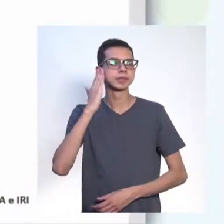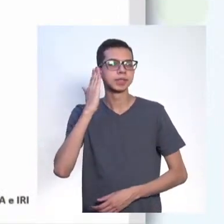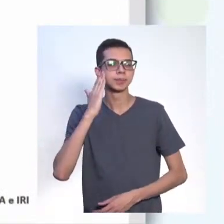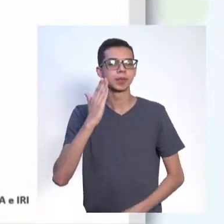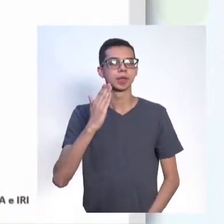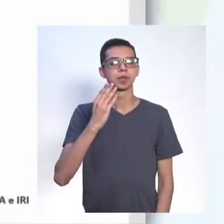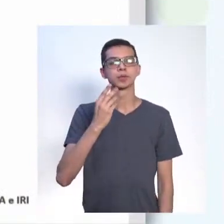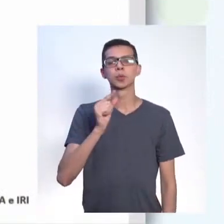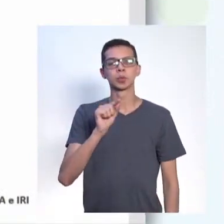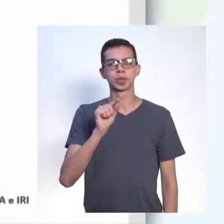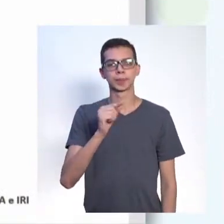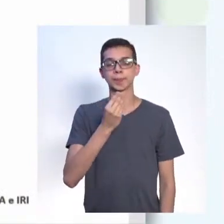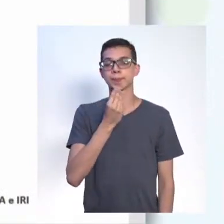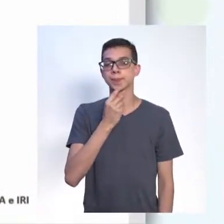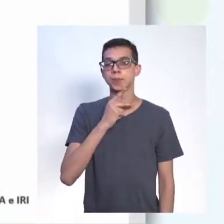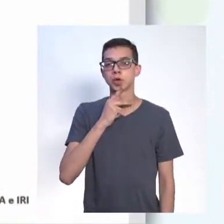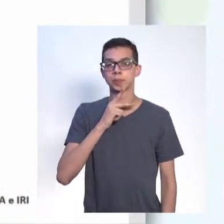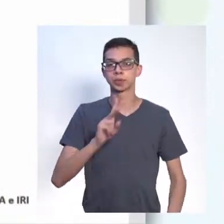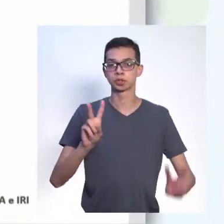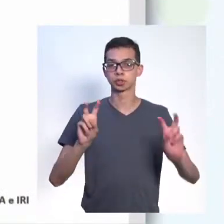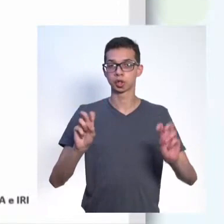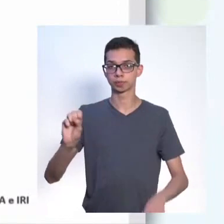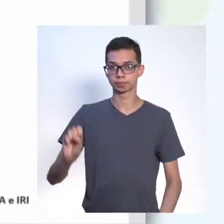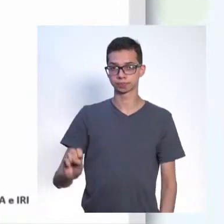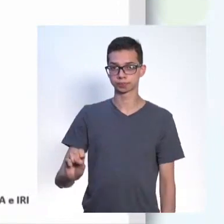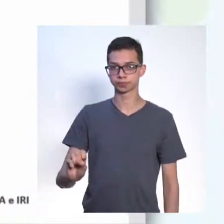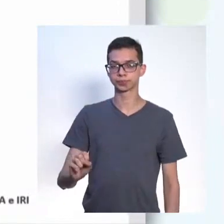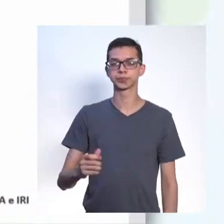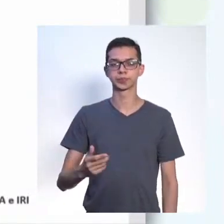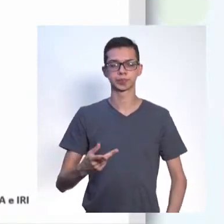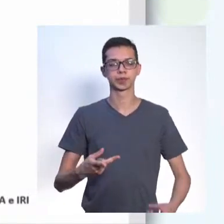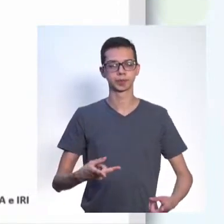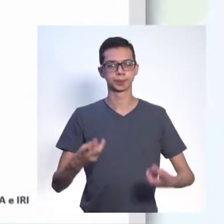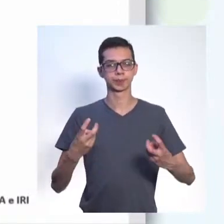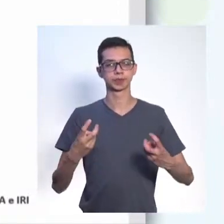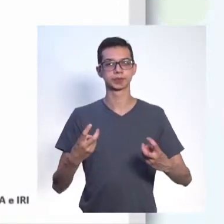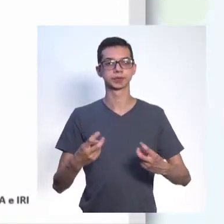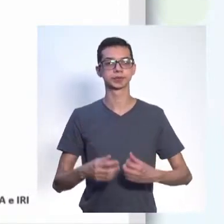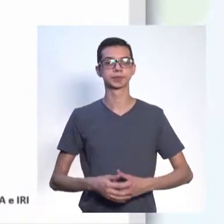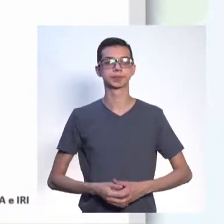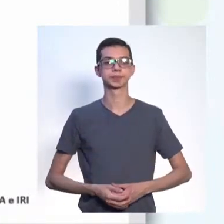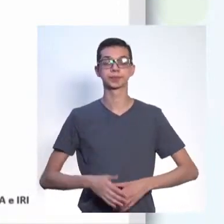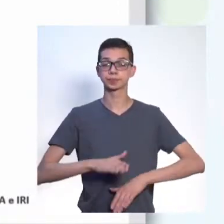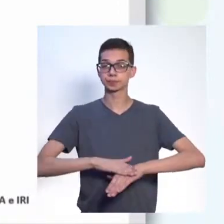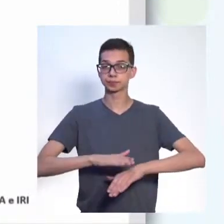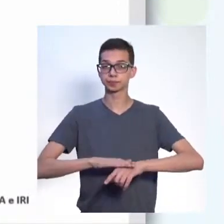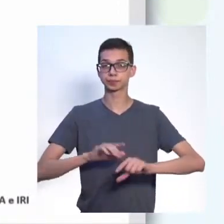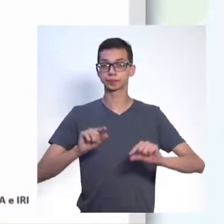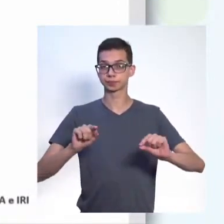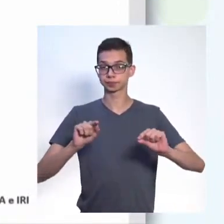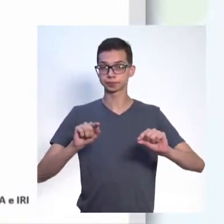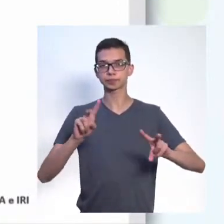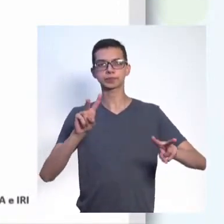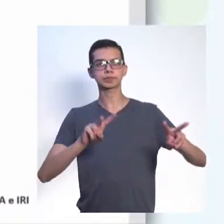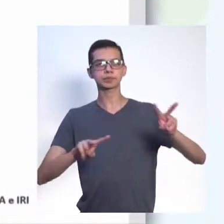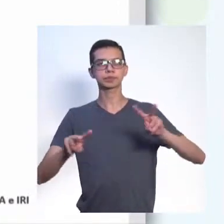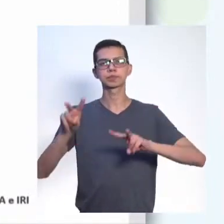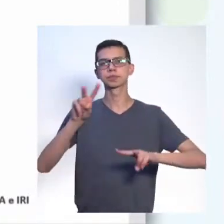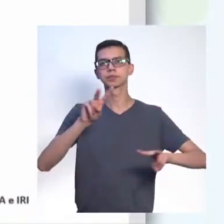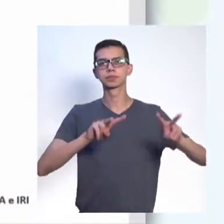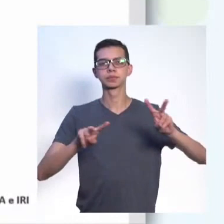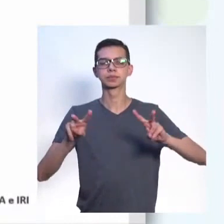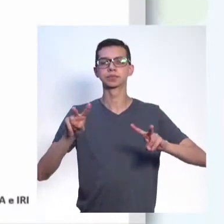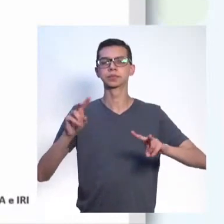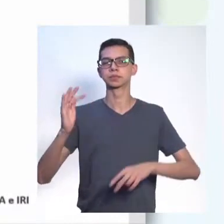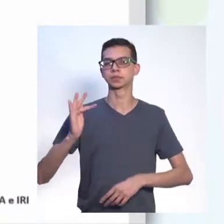Niño Oscilação Sul, a gente observa que para a estação que está sendo realizada esta previsão, ou seja, setembro,